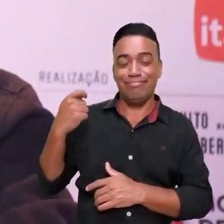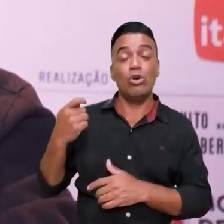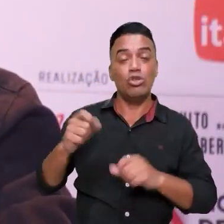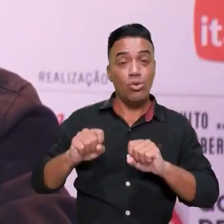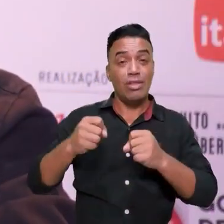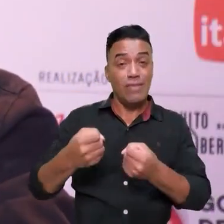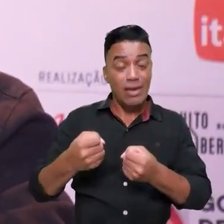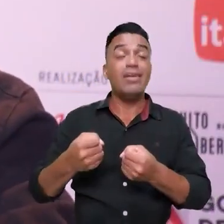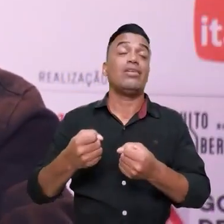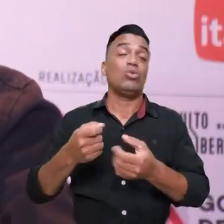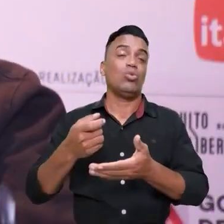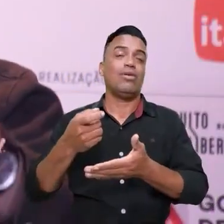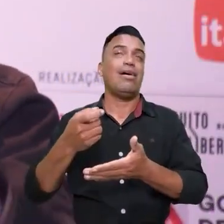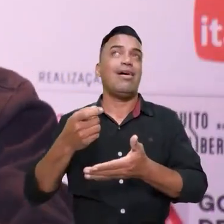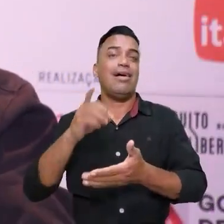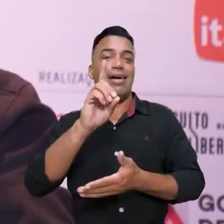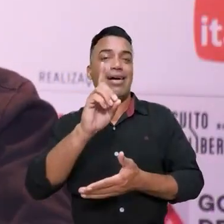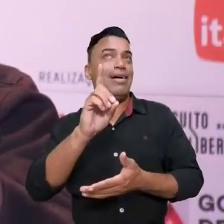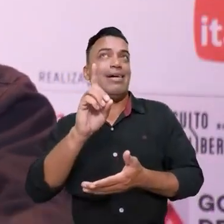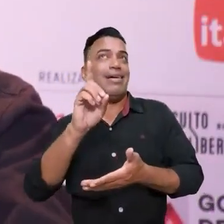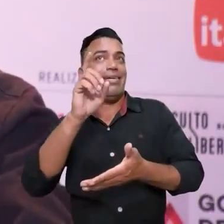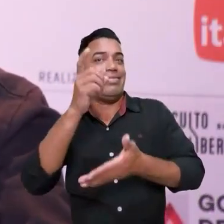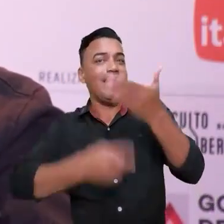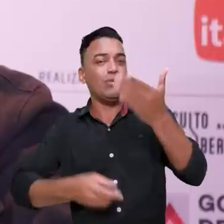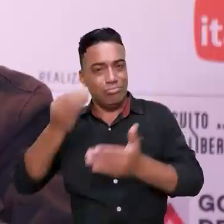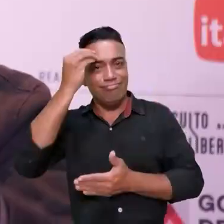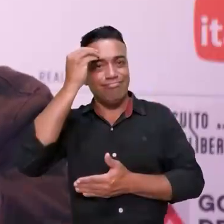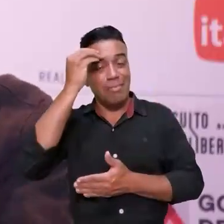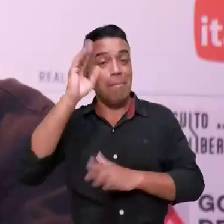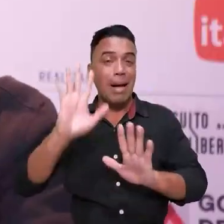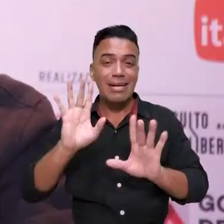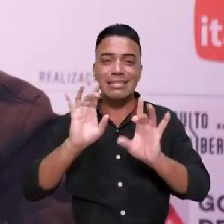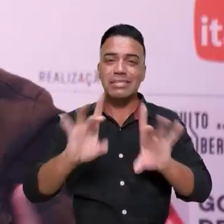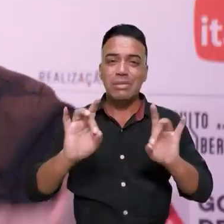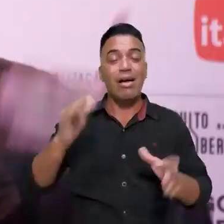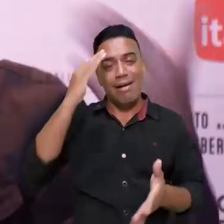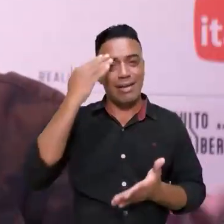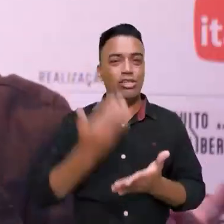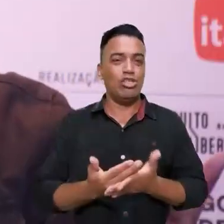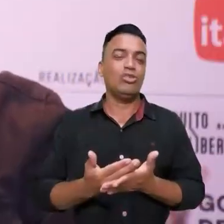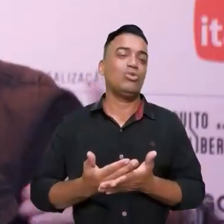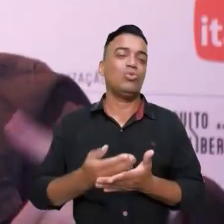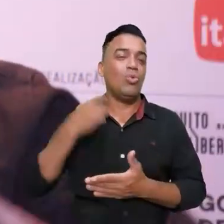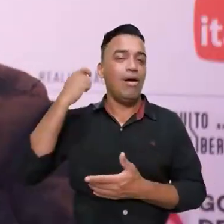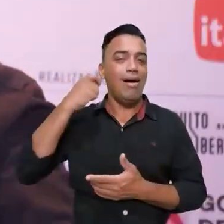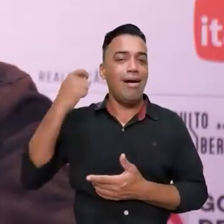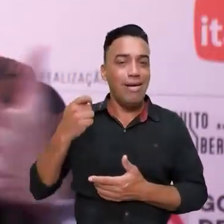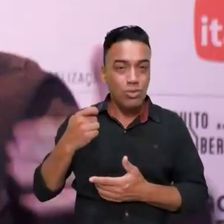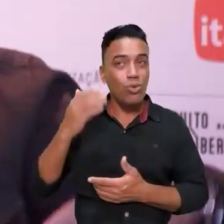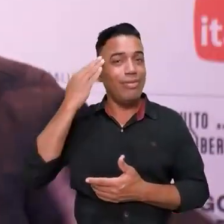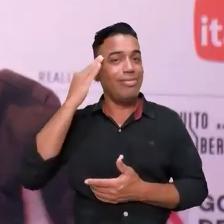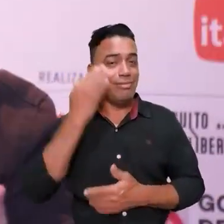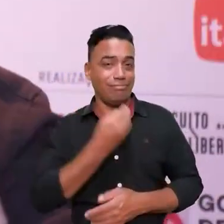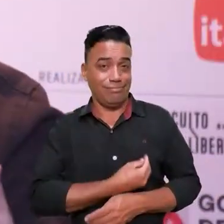defendo hoje a dramaturgia do ator, eu acredito em textos decorados, mas muito especialmente acredito nos atores que entendem, né,